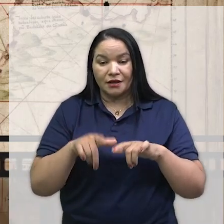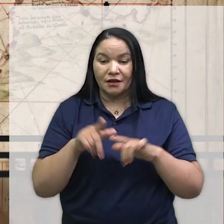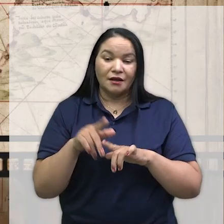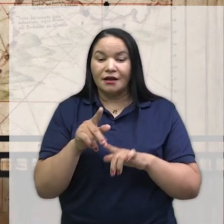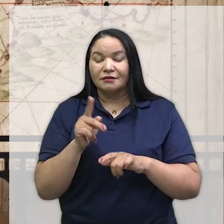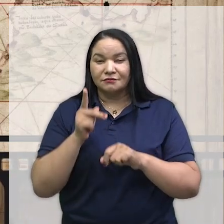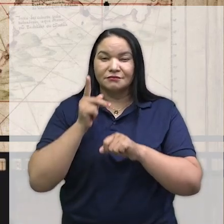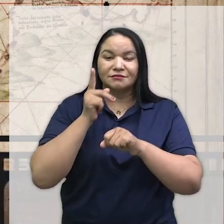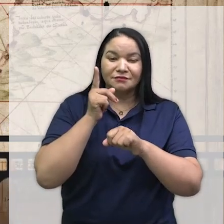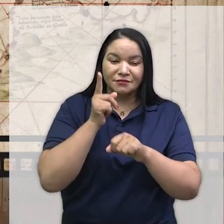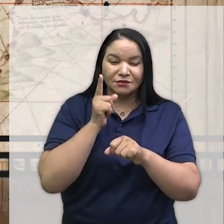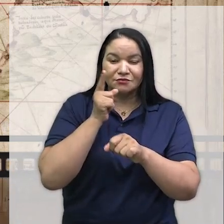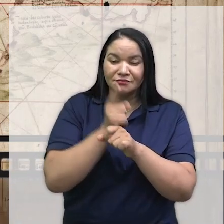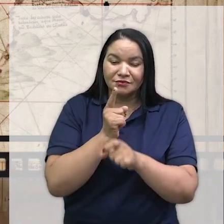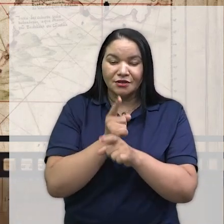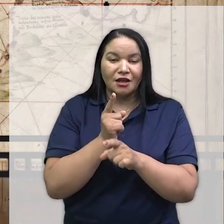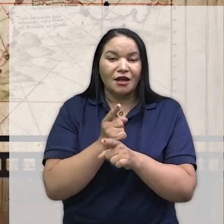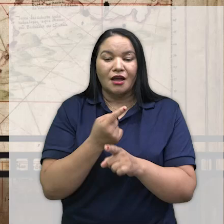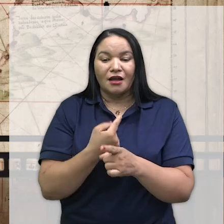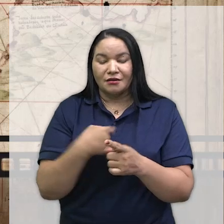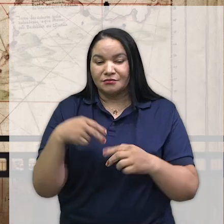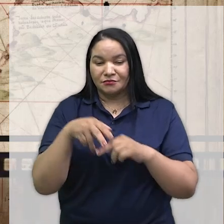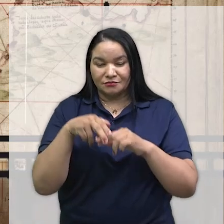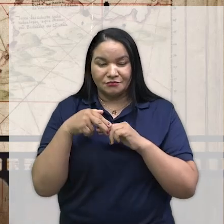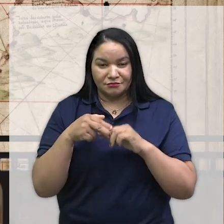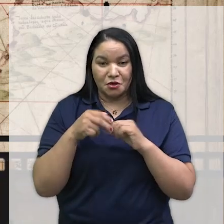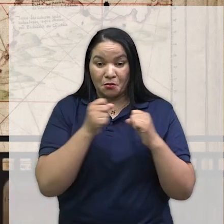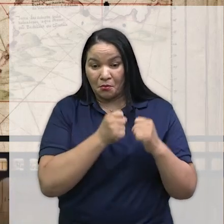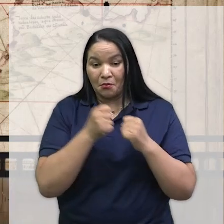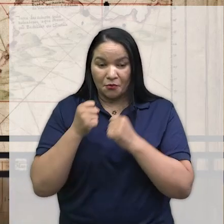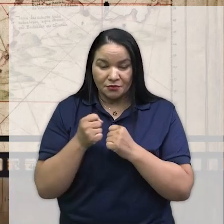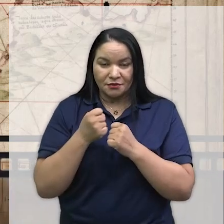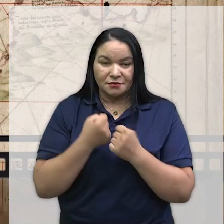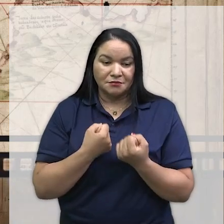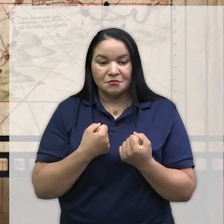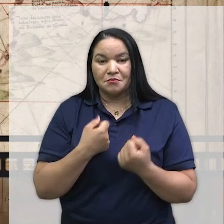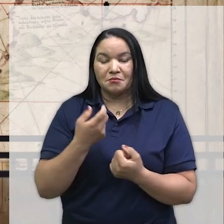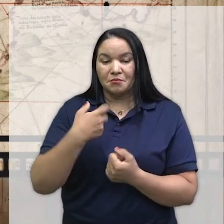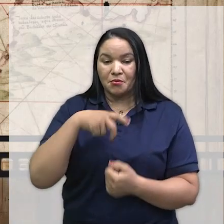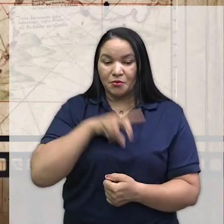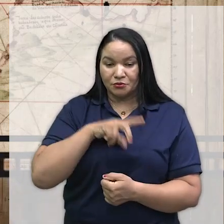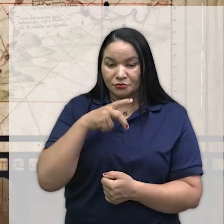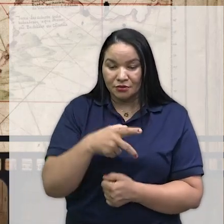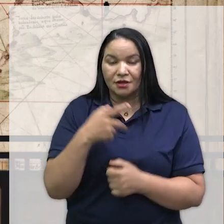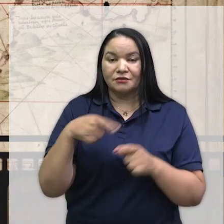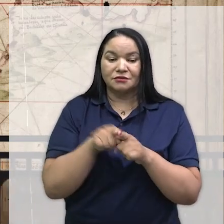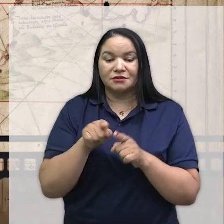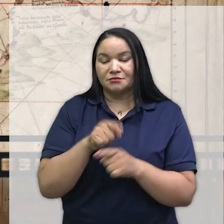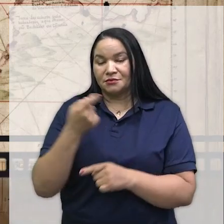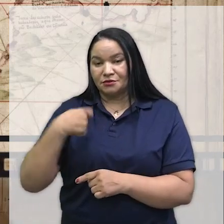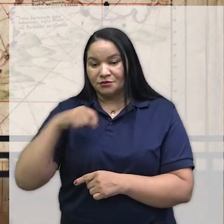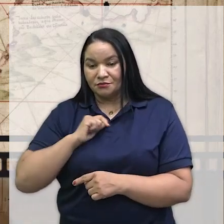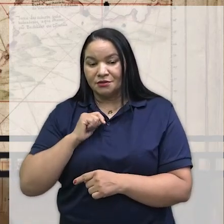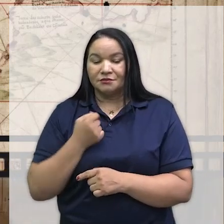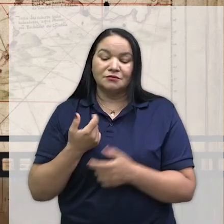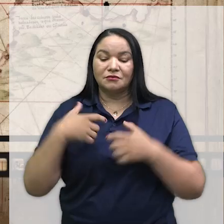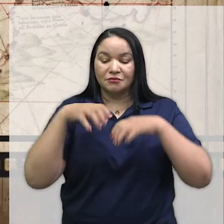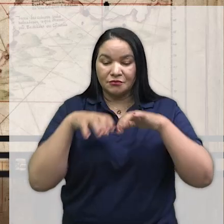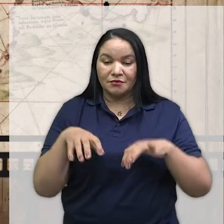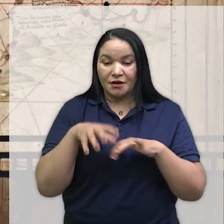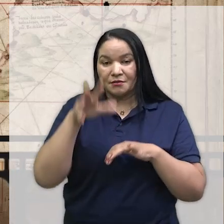recém-descobertas, entre aspas, entre as duas potências coloniais, que era justamente Portugal e Espanha. E o território da